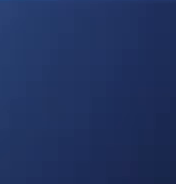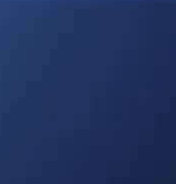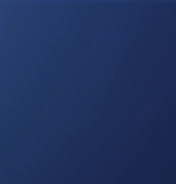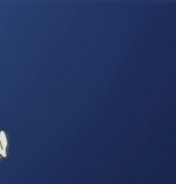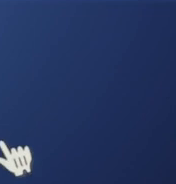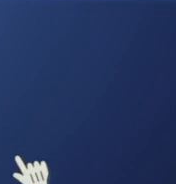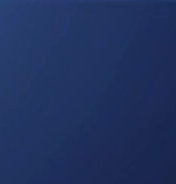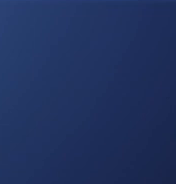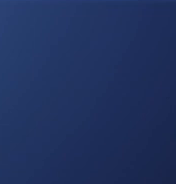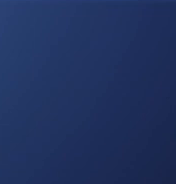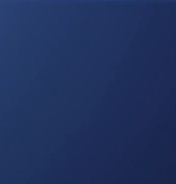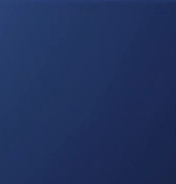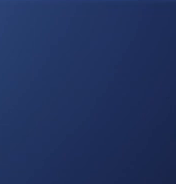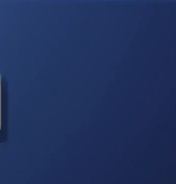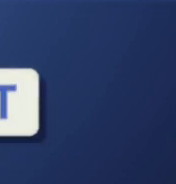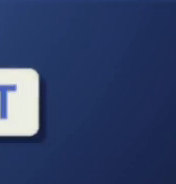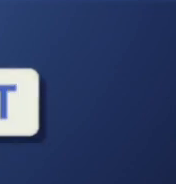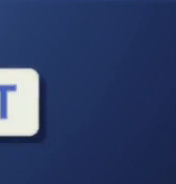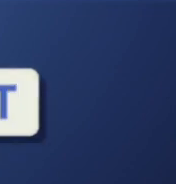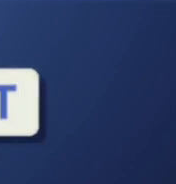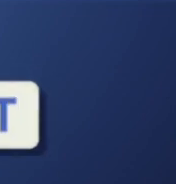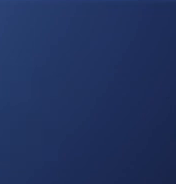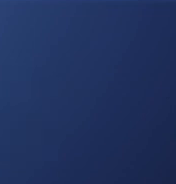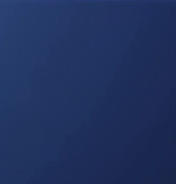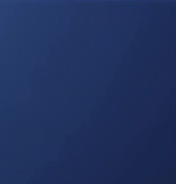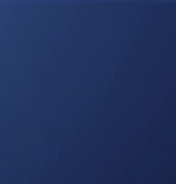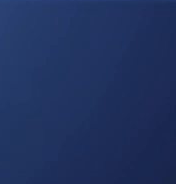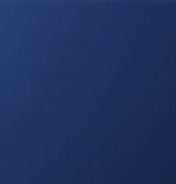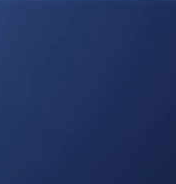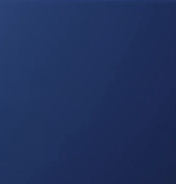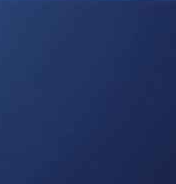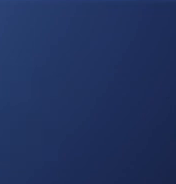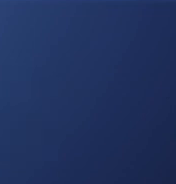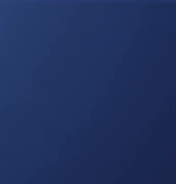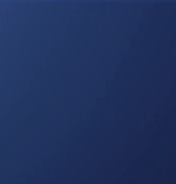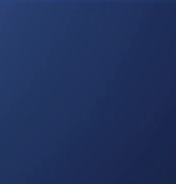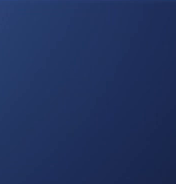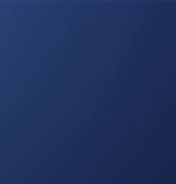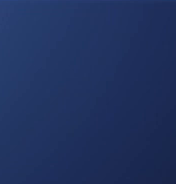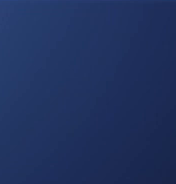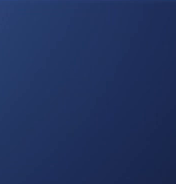inscreva. No hanehan botão notificação, onde for comentário, no faia tutan, ba merecelo.